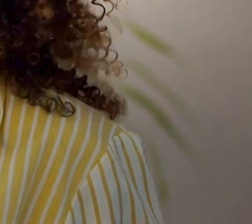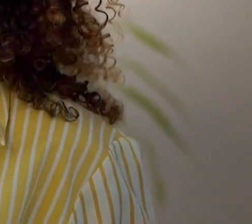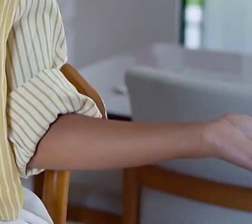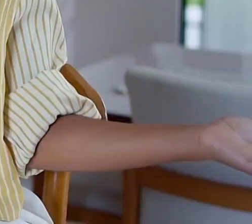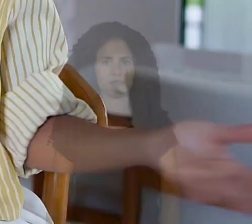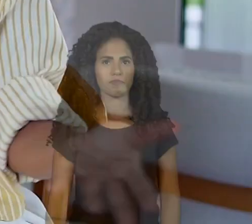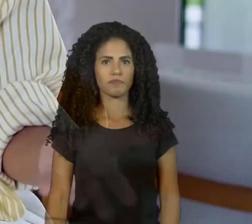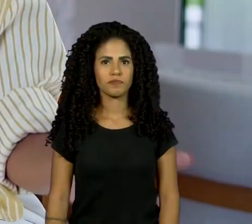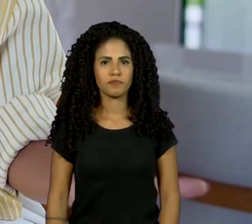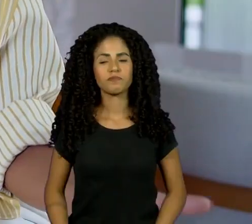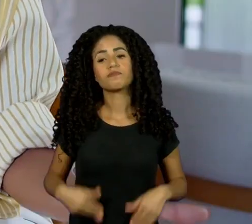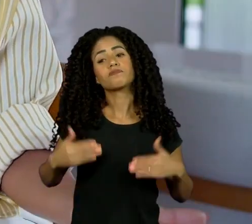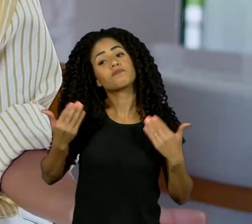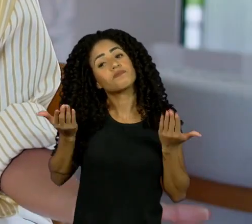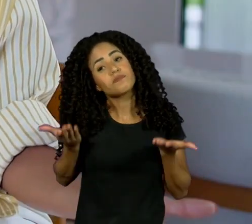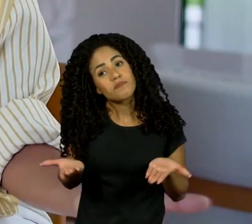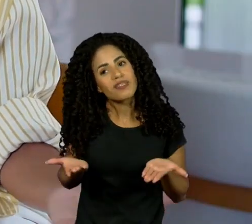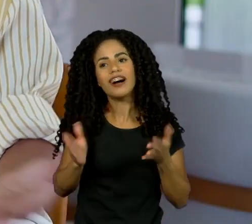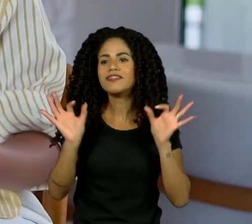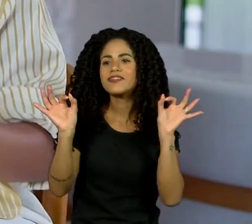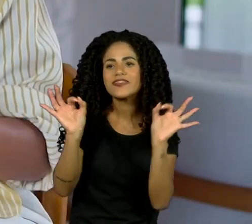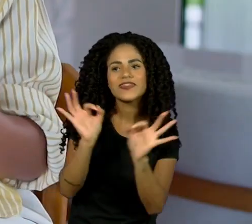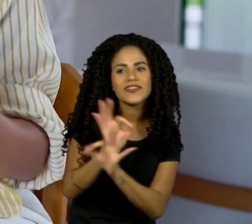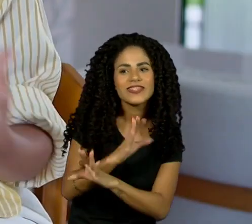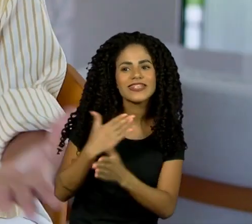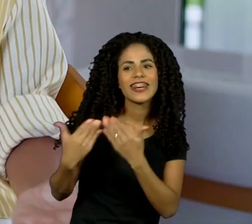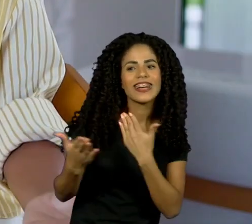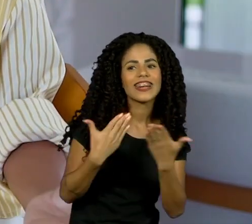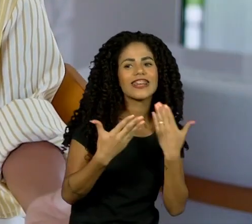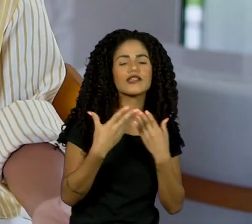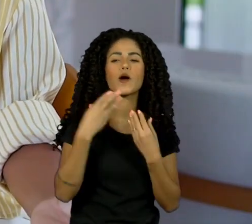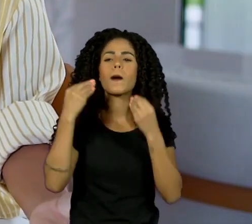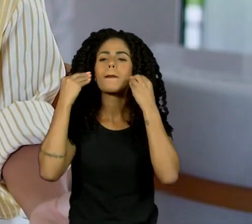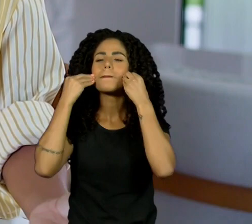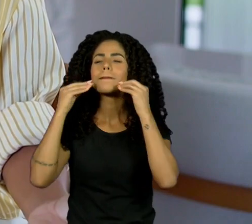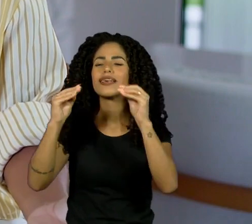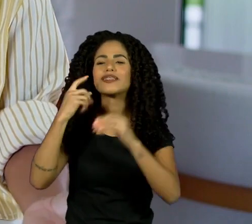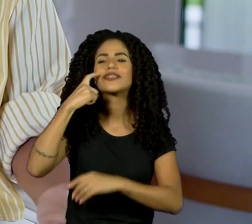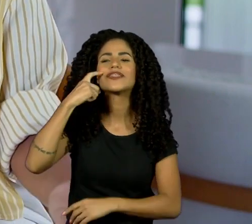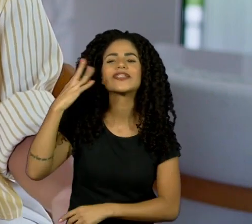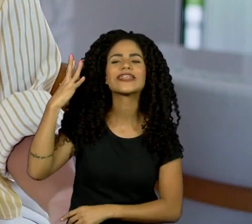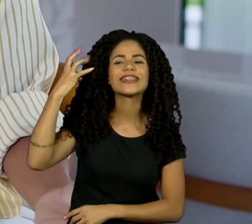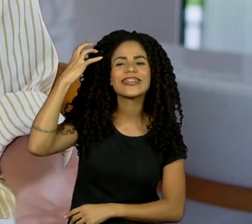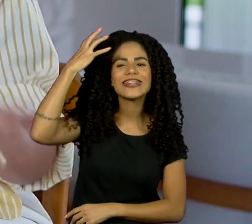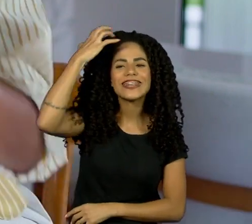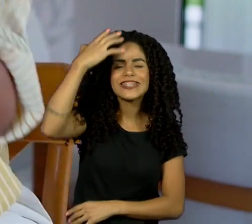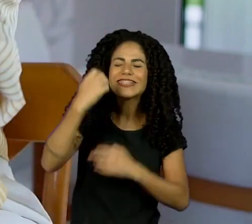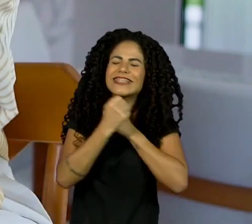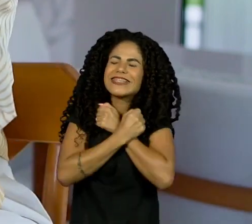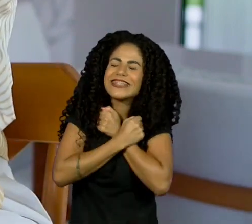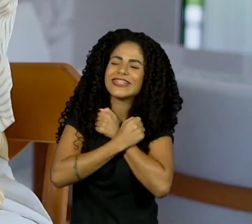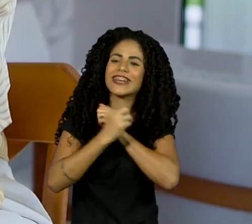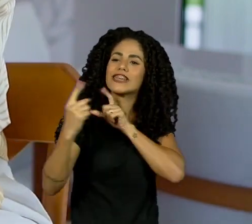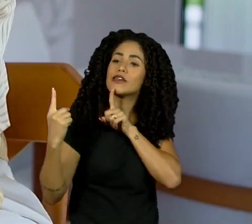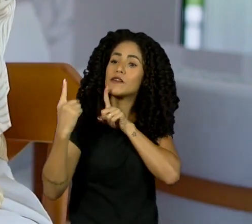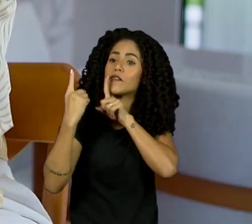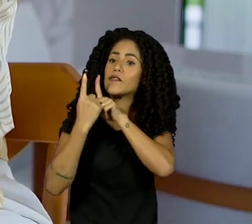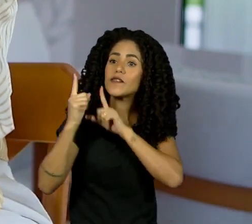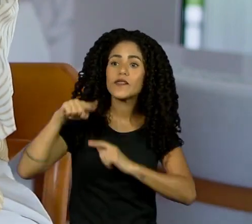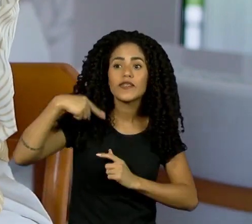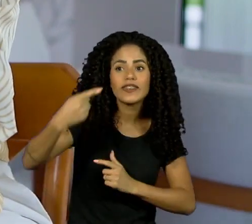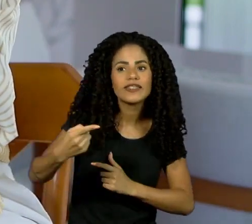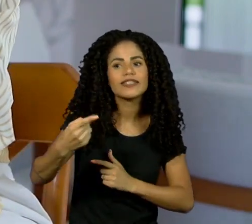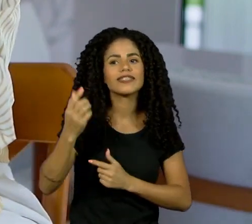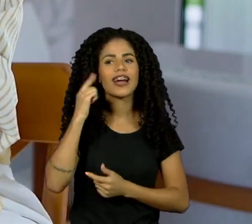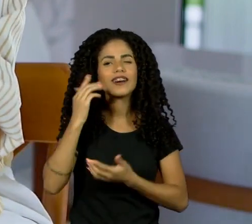E é claro que eu não vou finalizar essa conversa sem te mandar um beijão, Cris. Vontade de te encontrar de novo, de um próximo